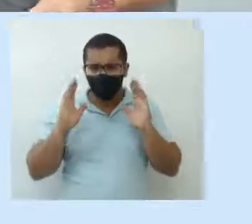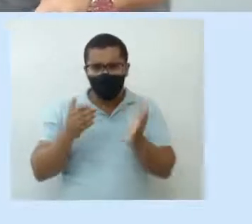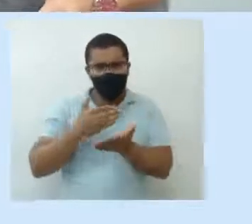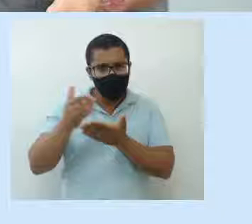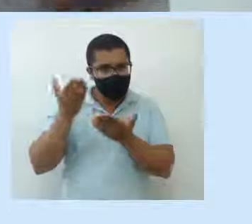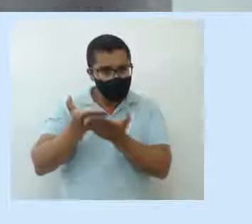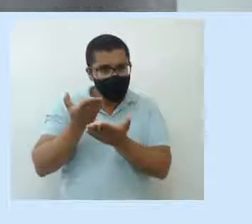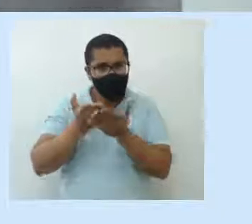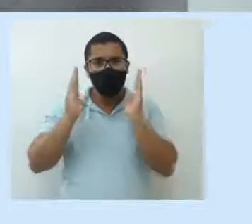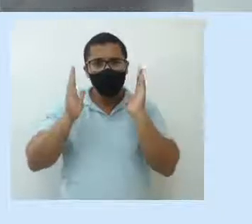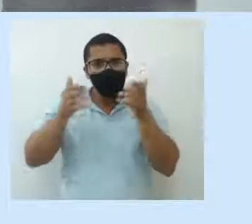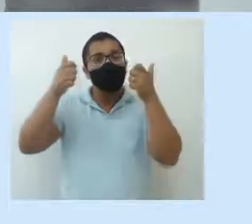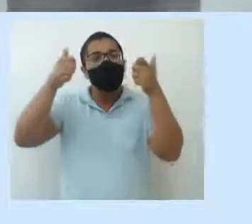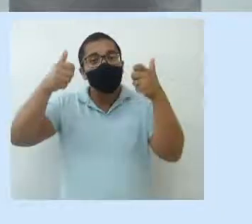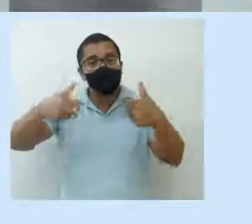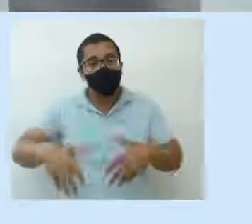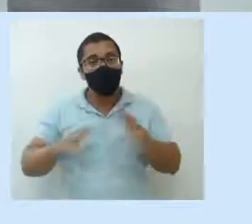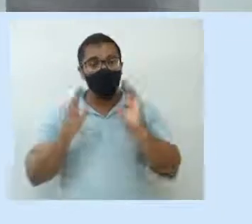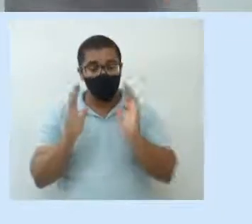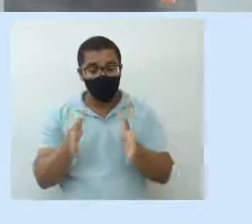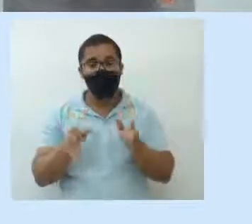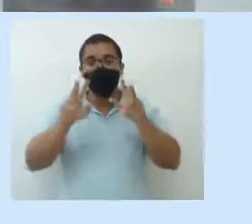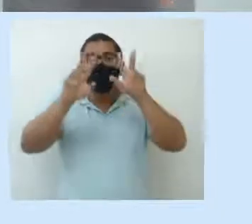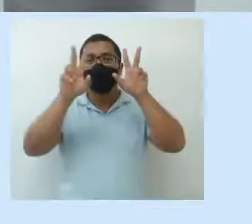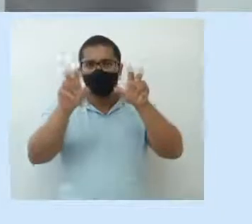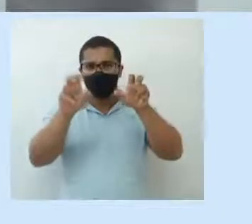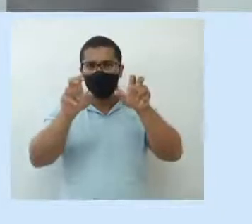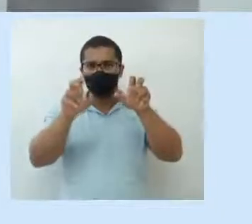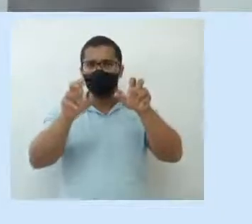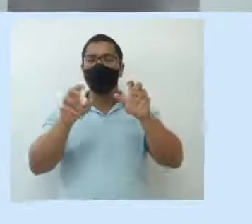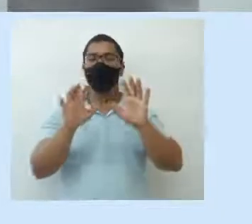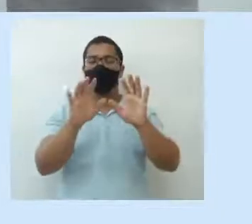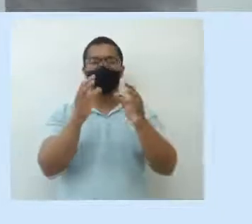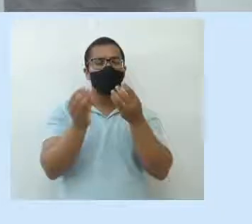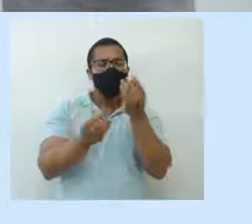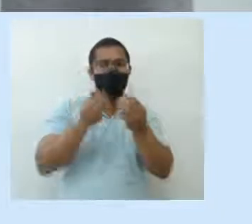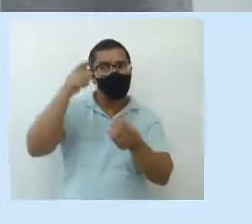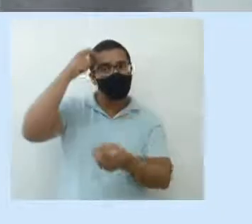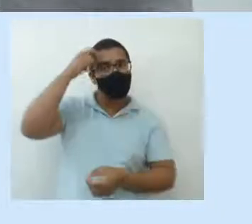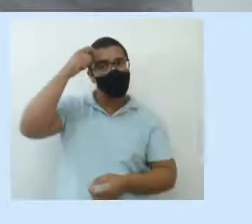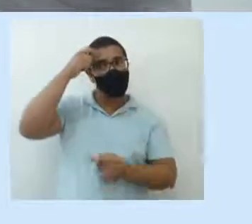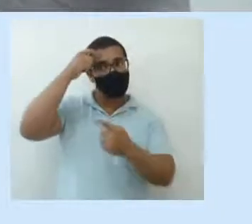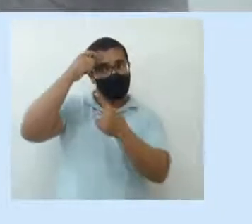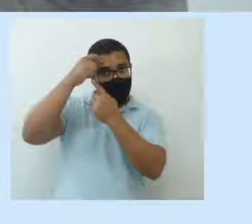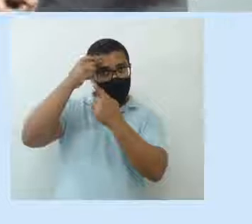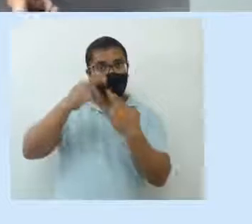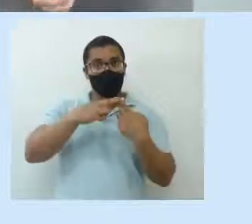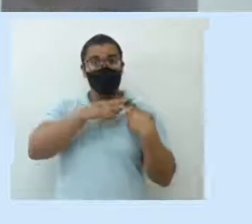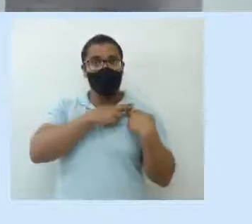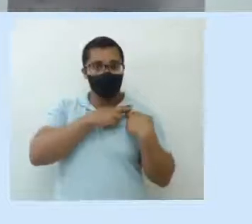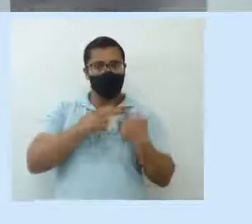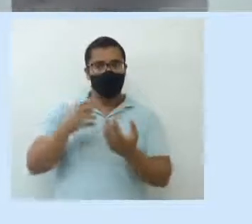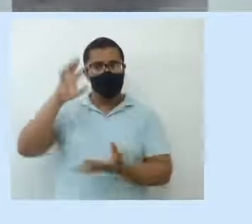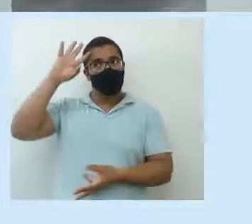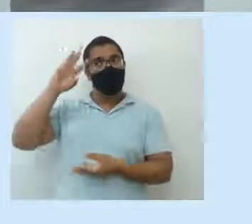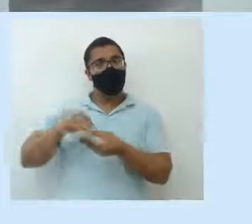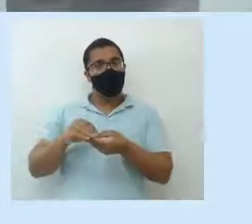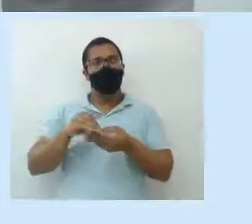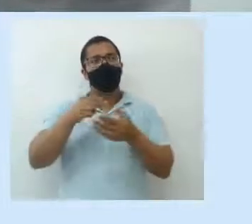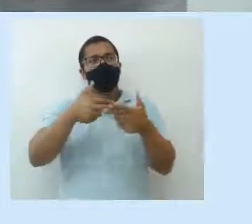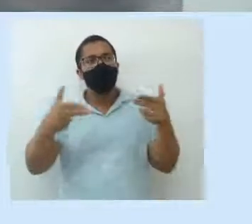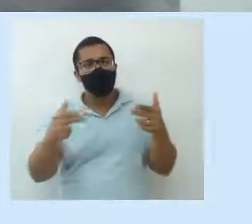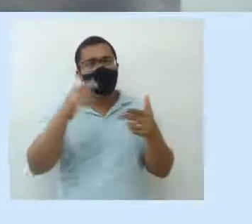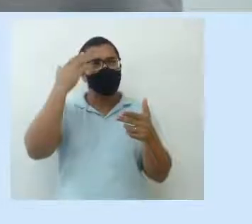de nossa aula nós estamos abordando esse ponto. Como a consciência é responsável por dar sentido